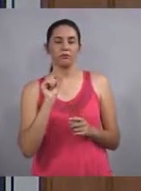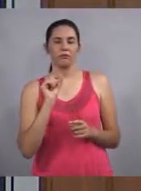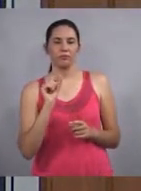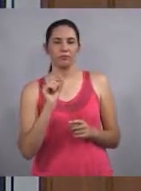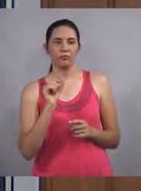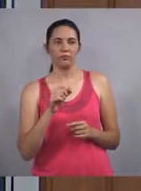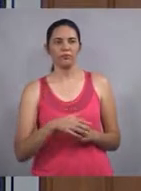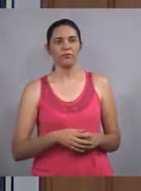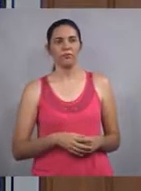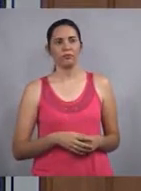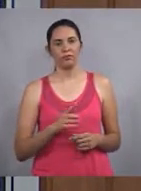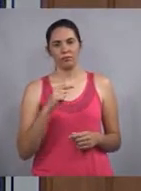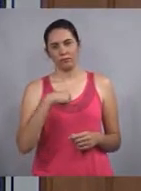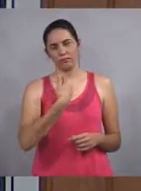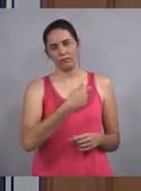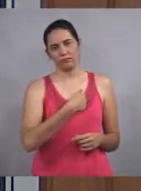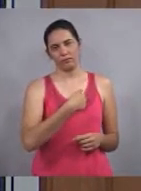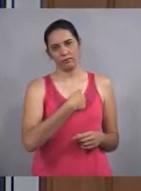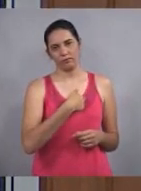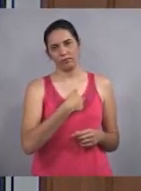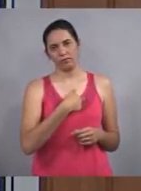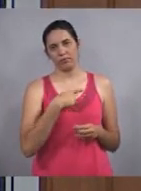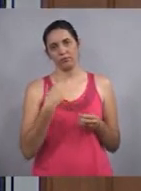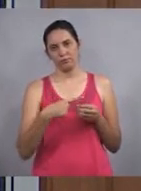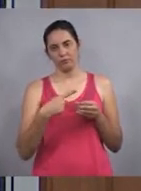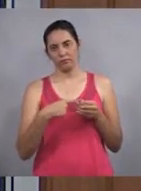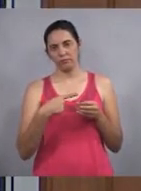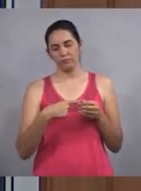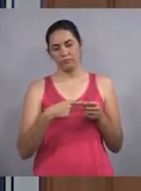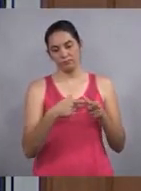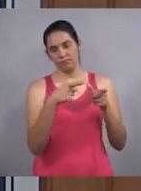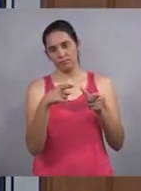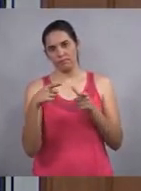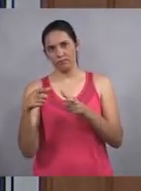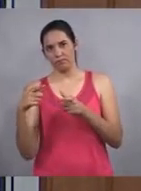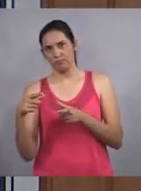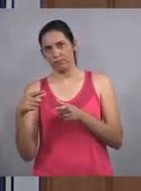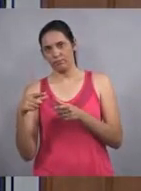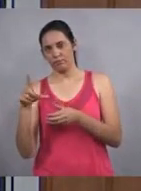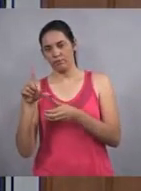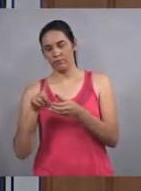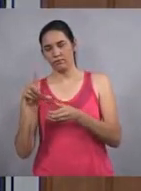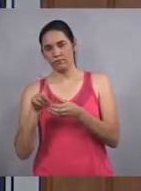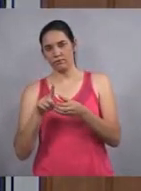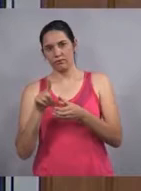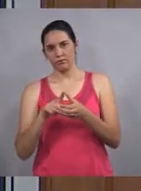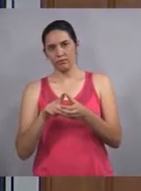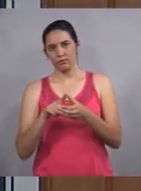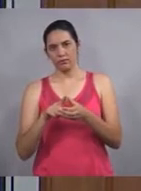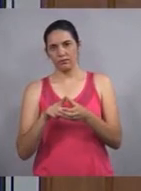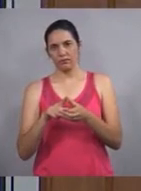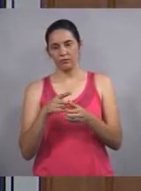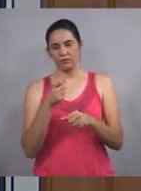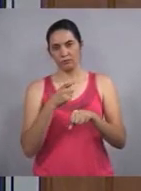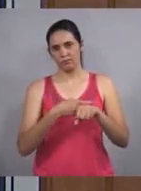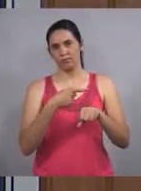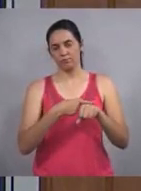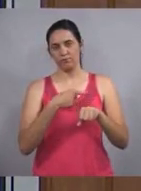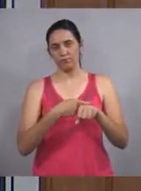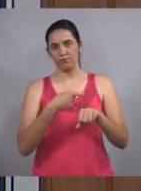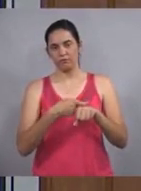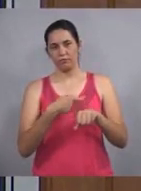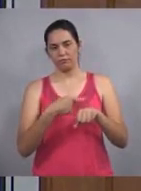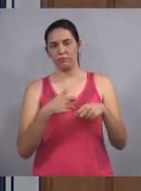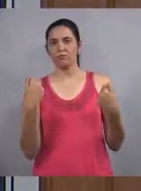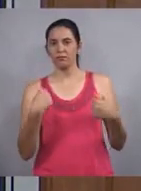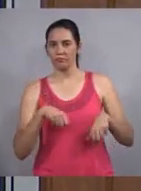colocar aí na nossa cidade alguns pontos de coletas, né, e descarte também desse material que